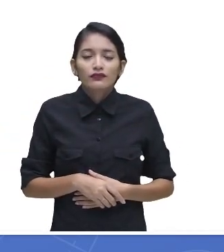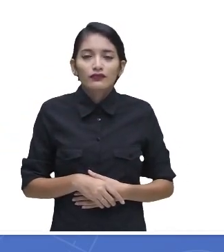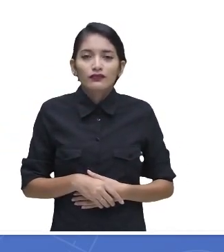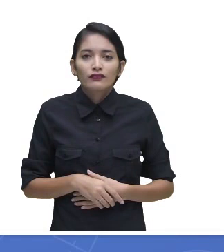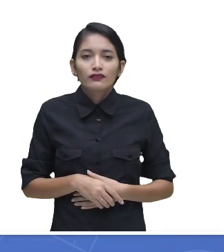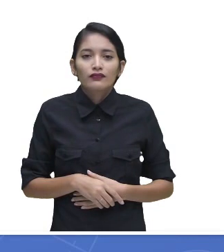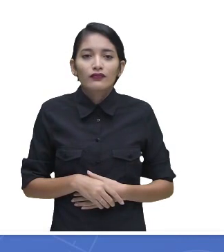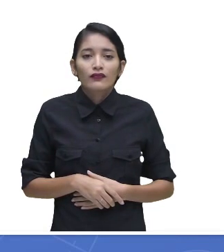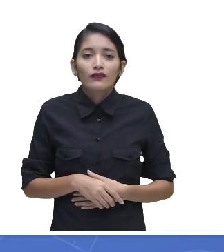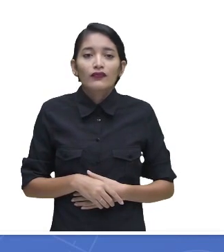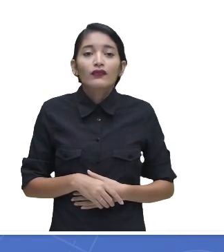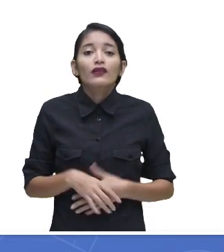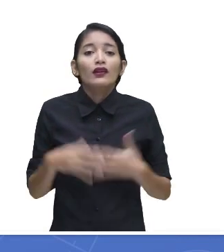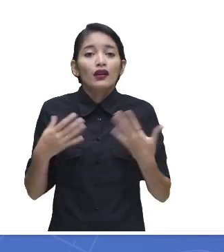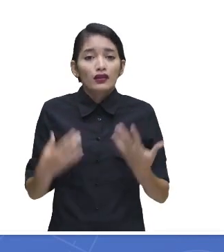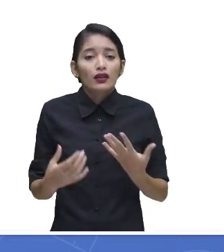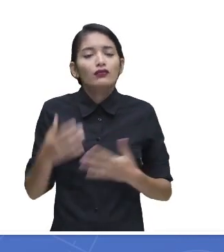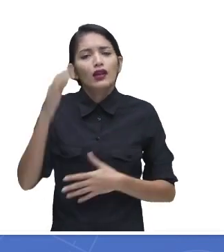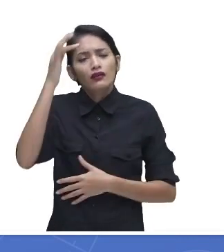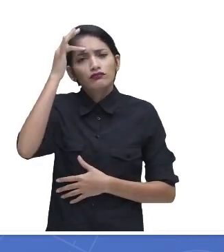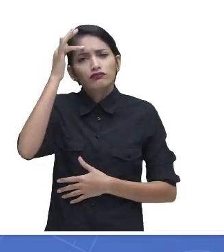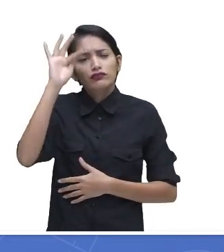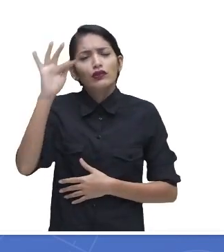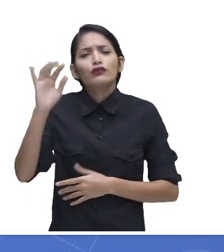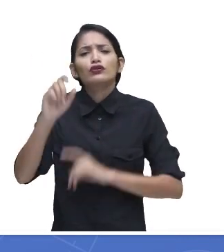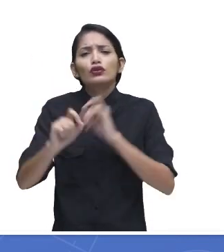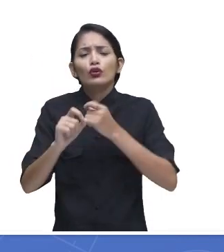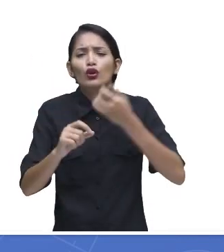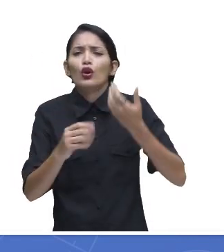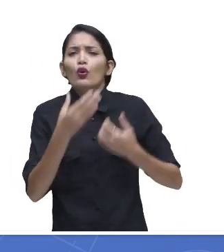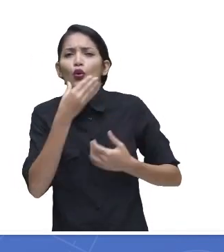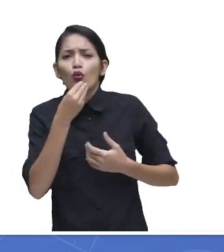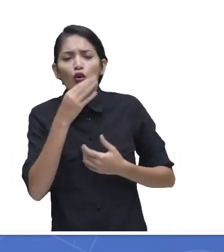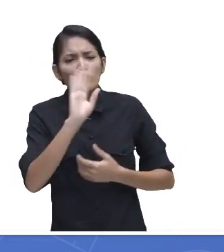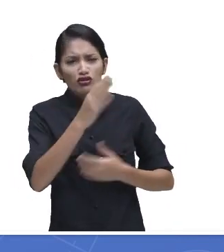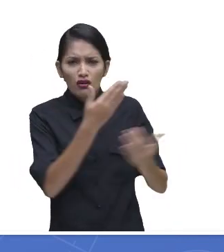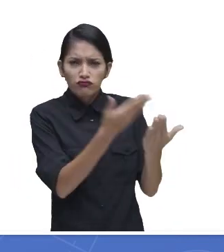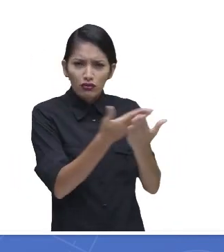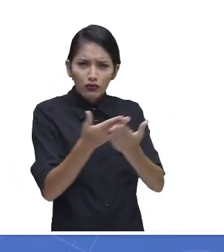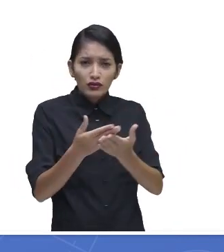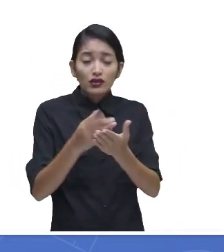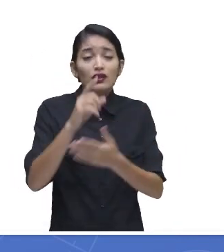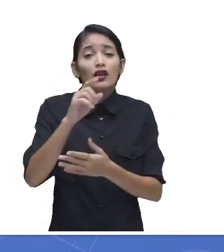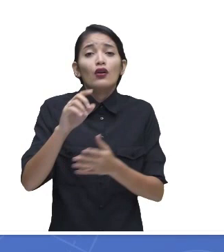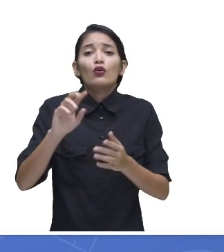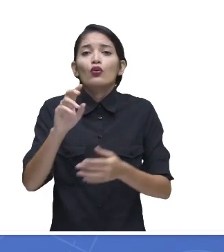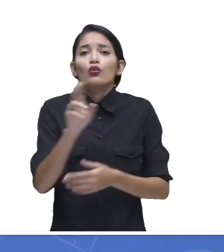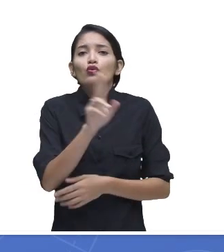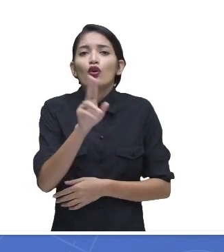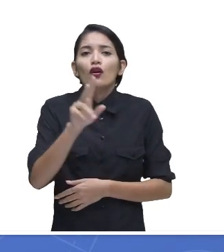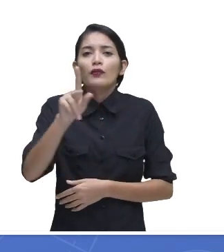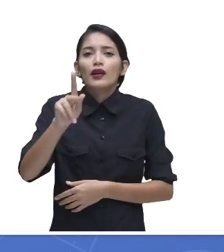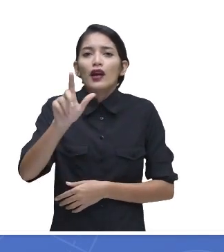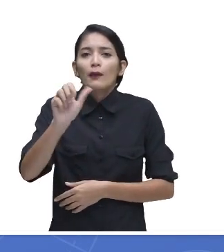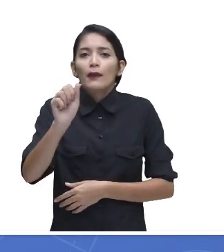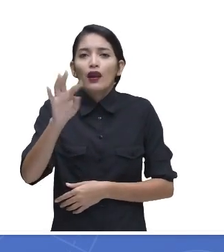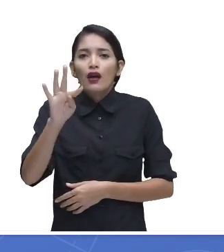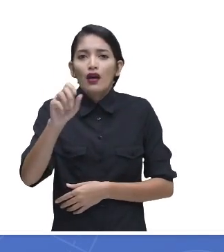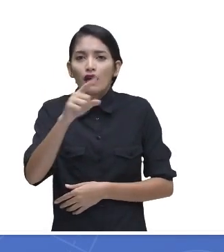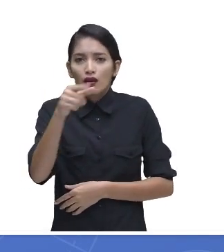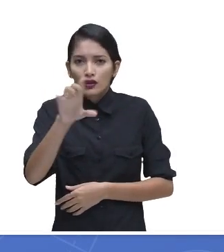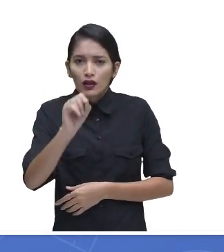Na filosofia, nós temos um filósofo, vocês estudaram já, que é o Platão, né? Aquele filósofo do mundo